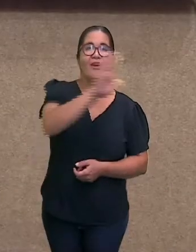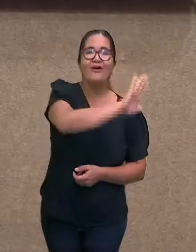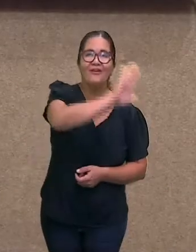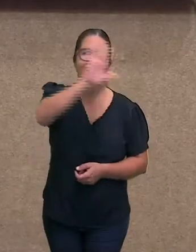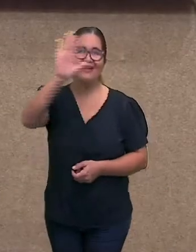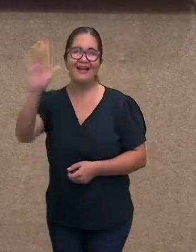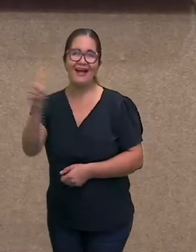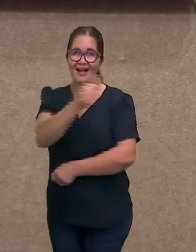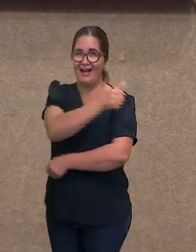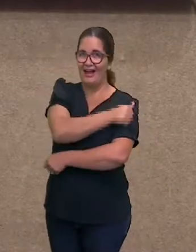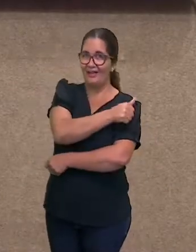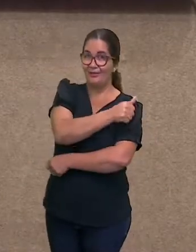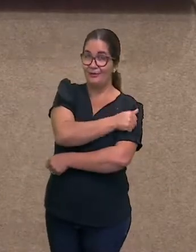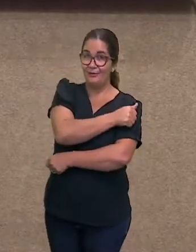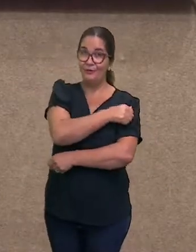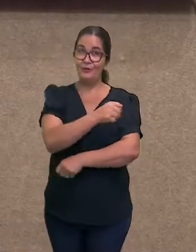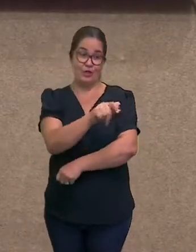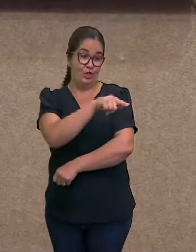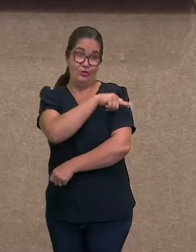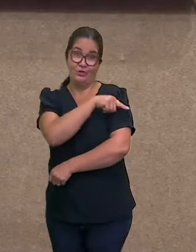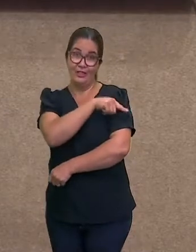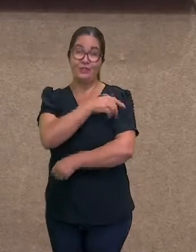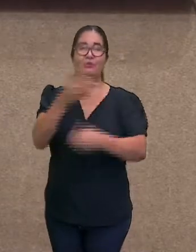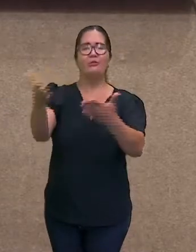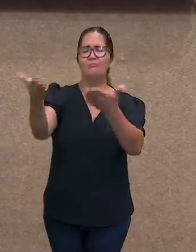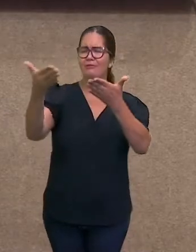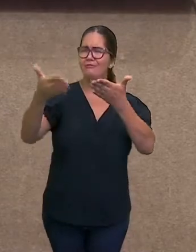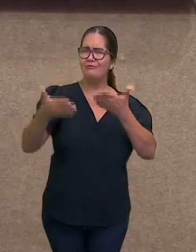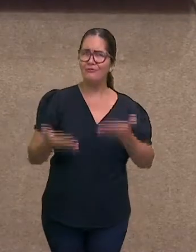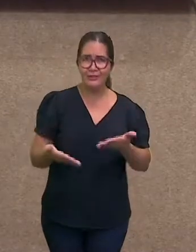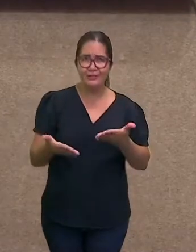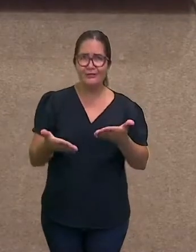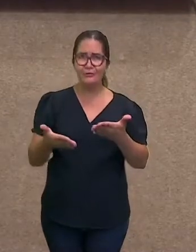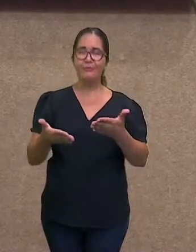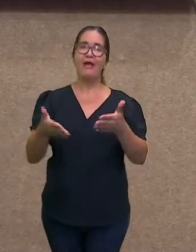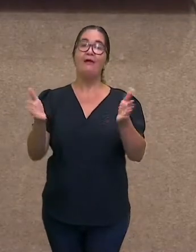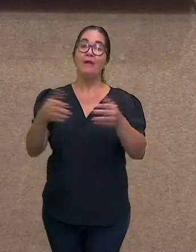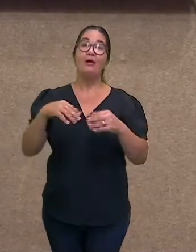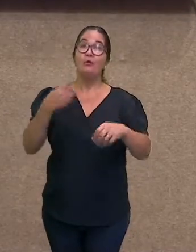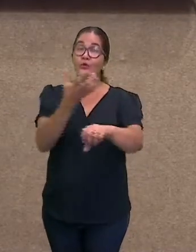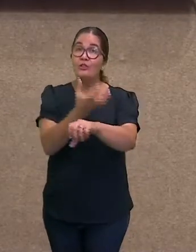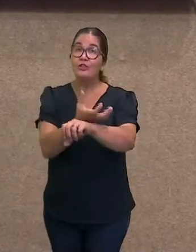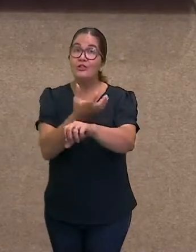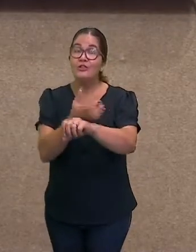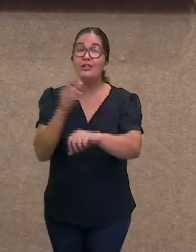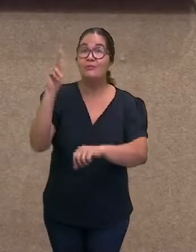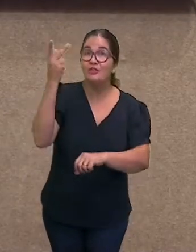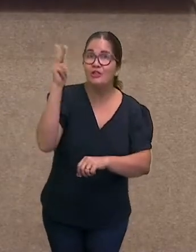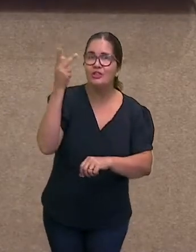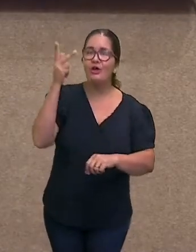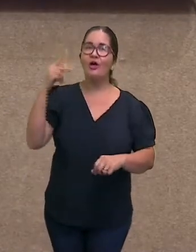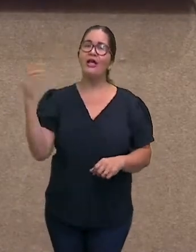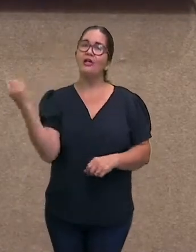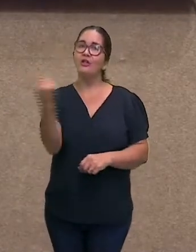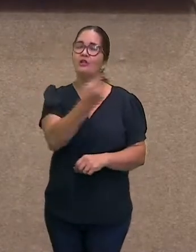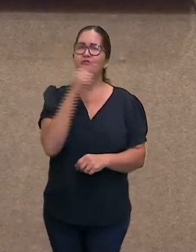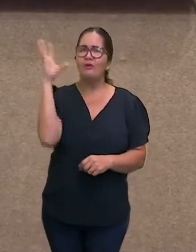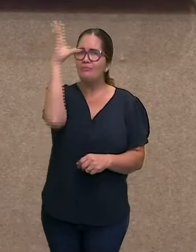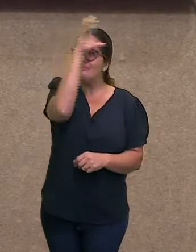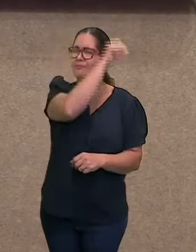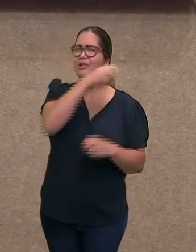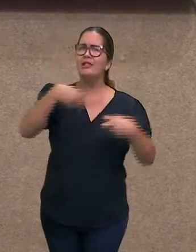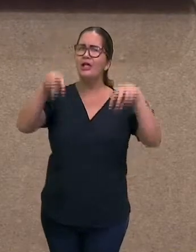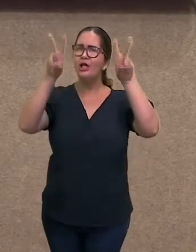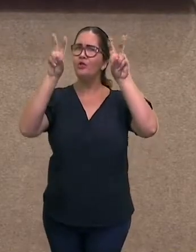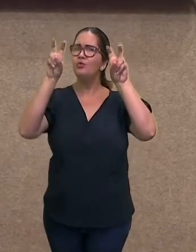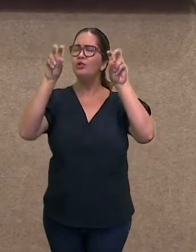Olá, galera do 7º ano. Sejam muito bem-vindos para mais uma aula de História. Hoje vamos entender um pouquinho